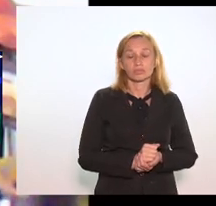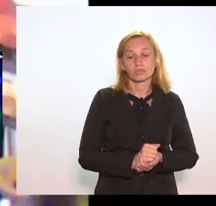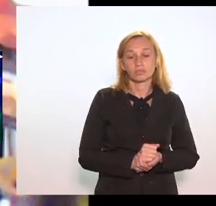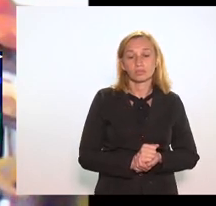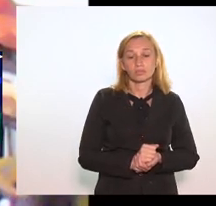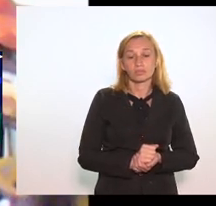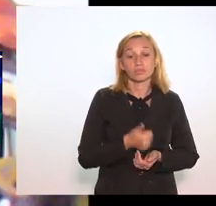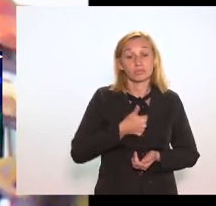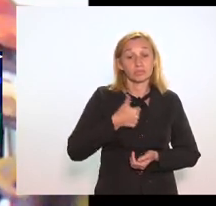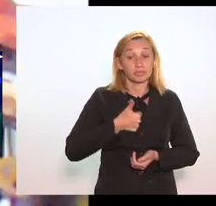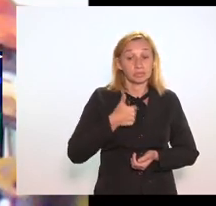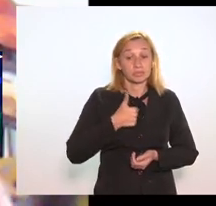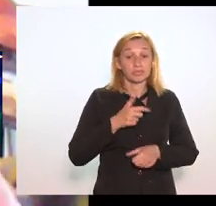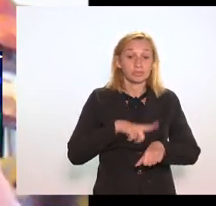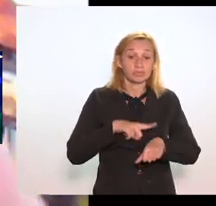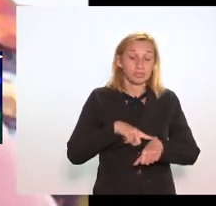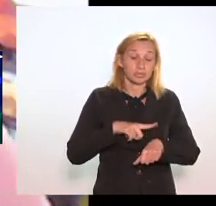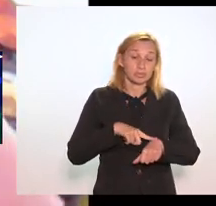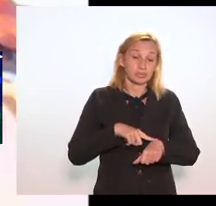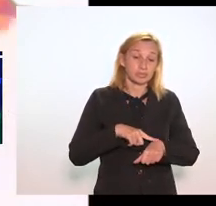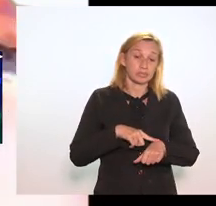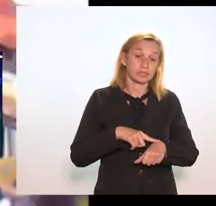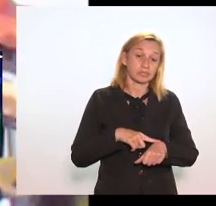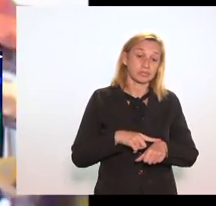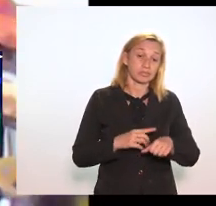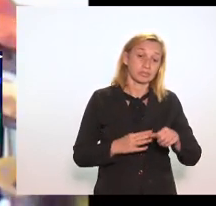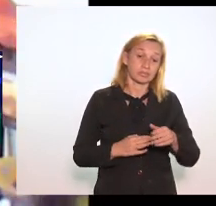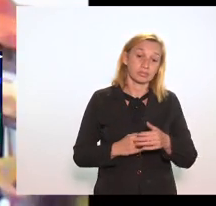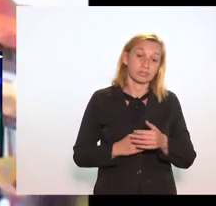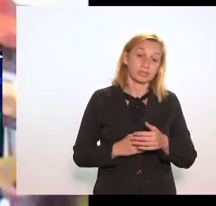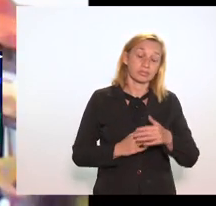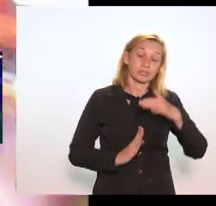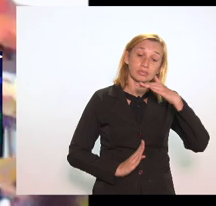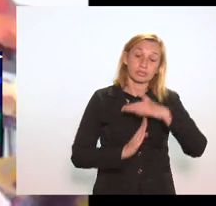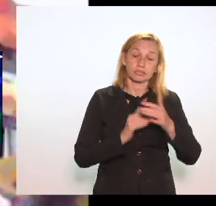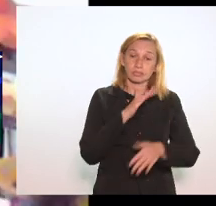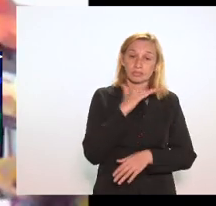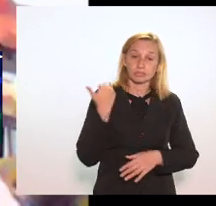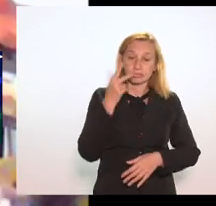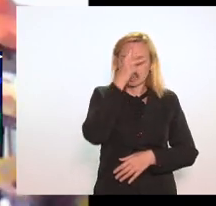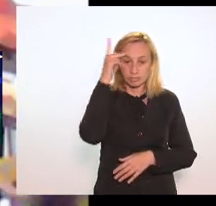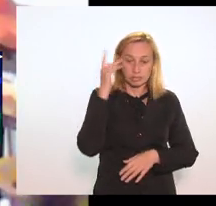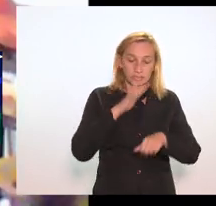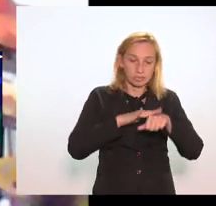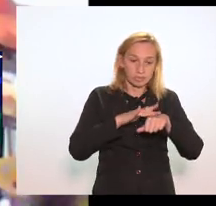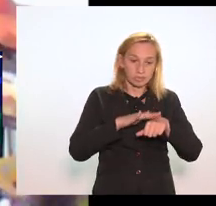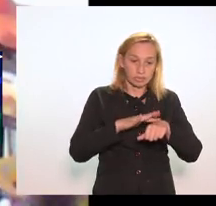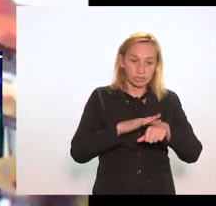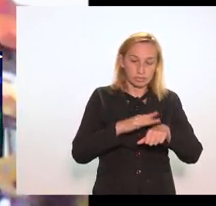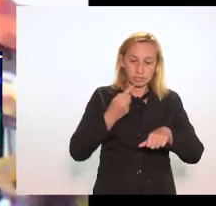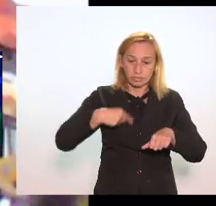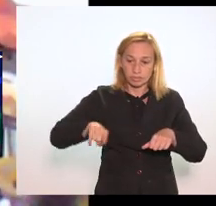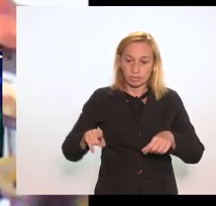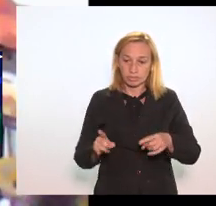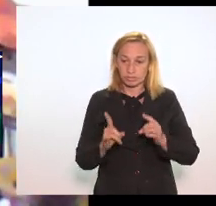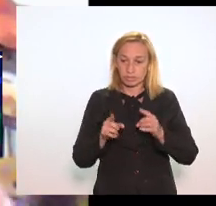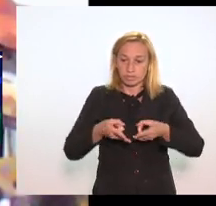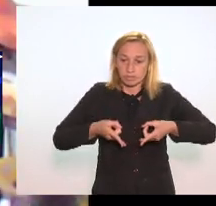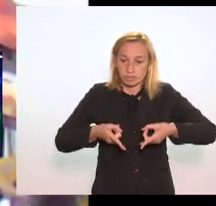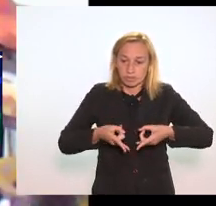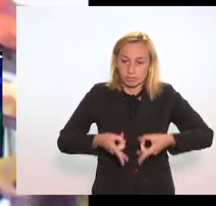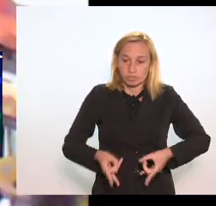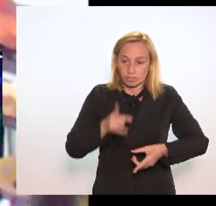pandemia Esse é o primeiro passo para batermos todos os recordes de morte pessoas adoecem se internam que morre